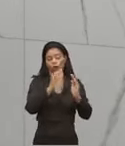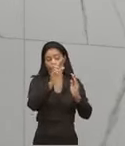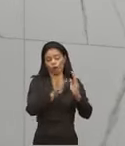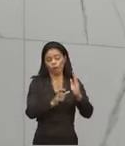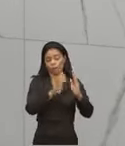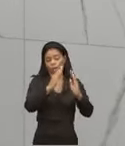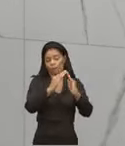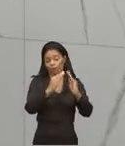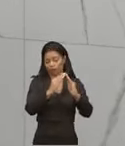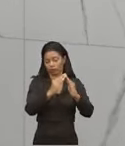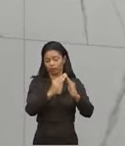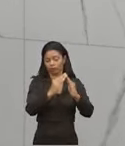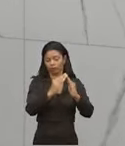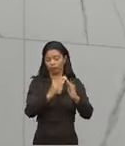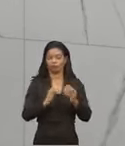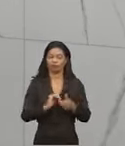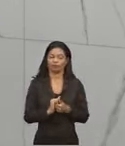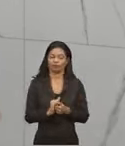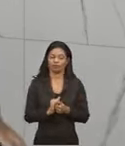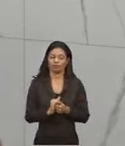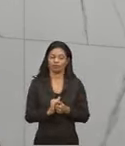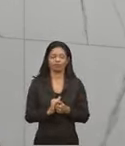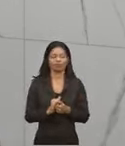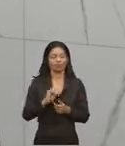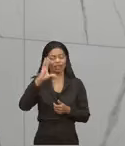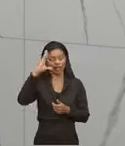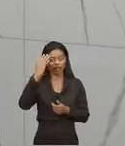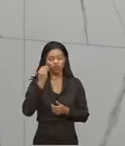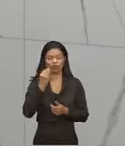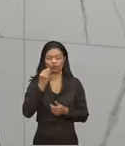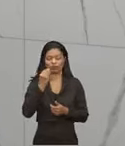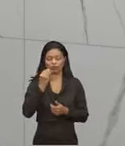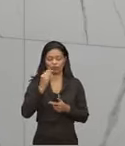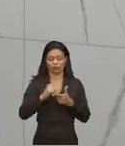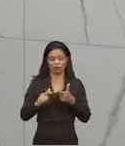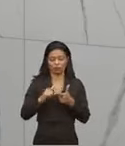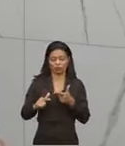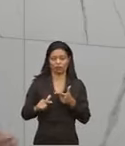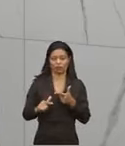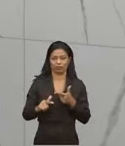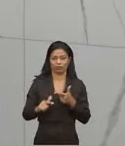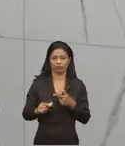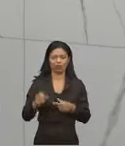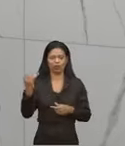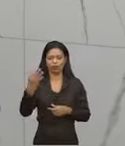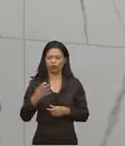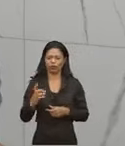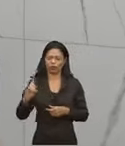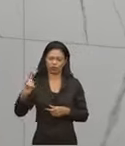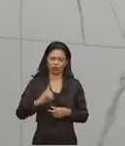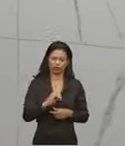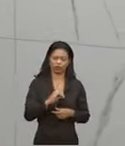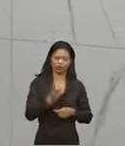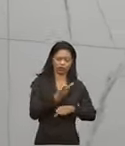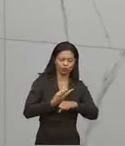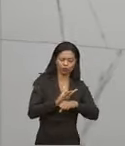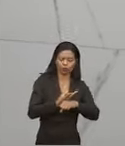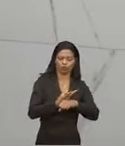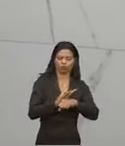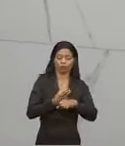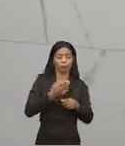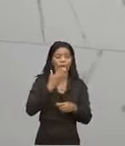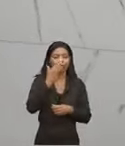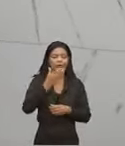pontua intervenção, praça, melhoria de posto, é uma corrida grande junto à gestão, junto